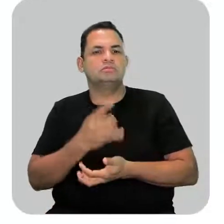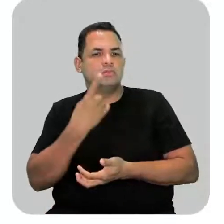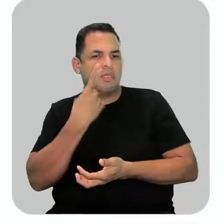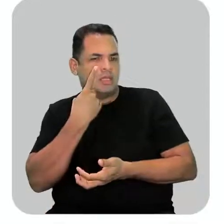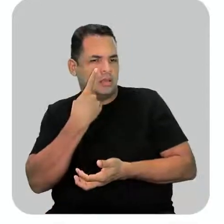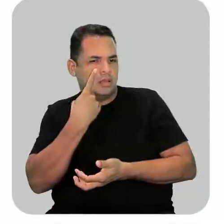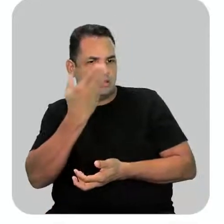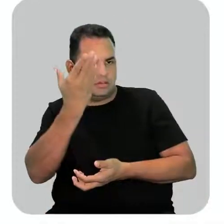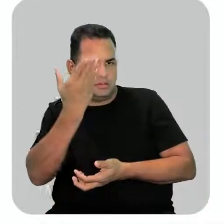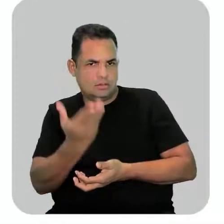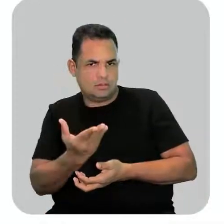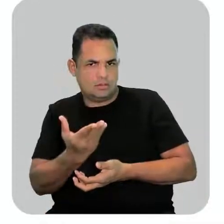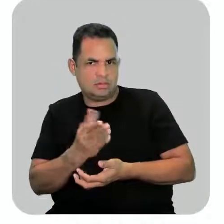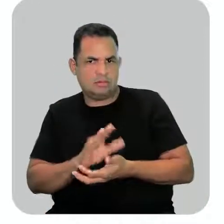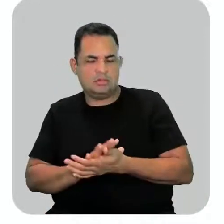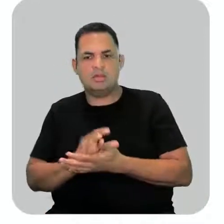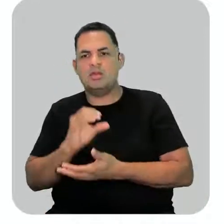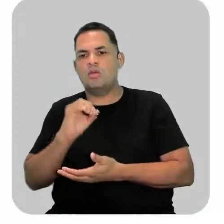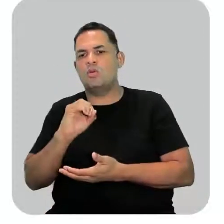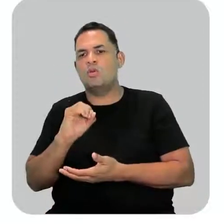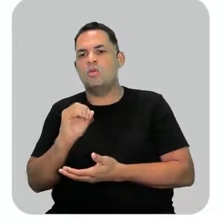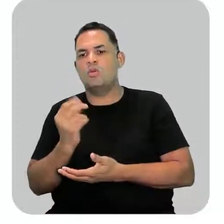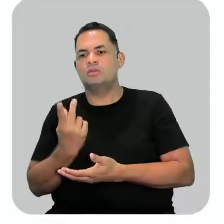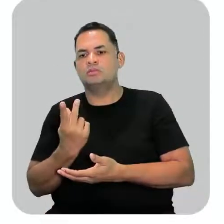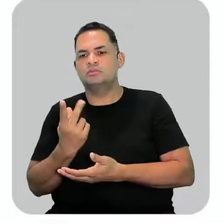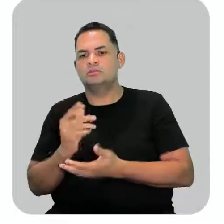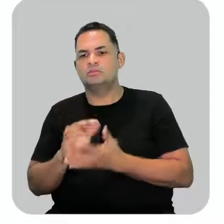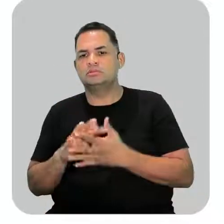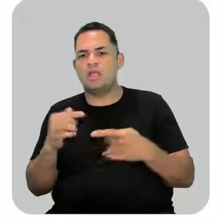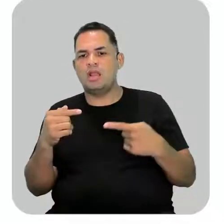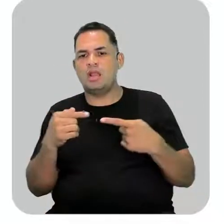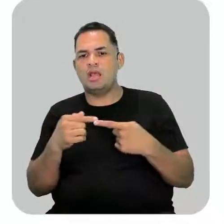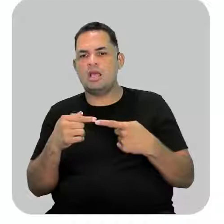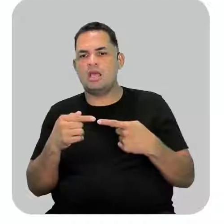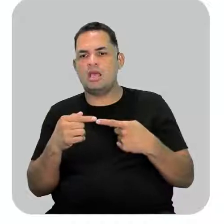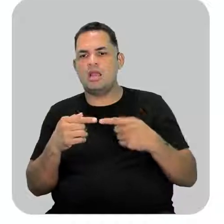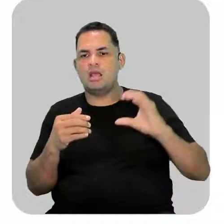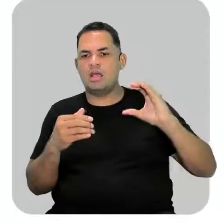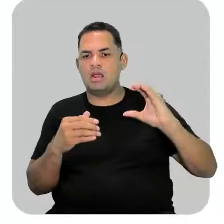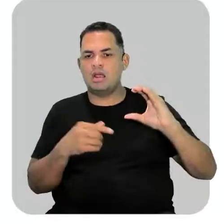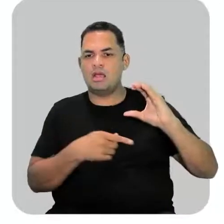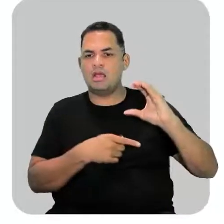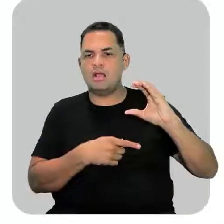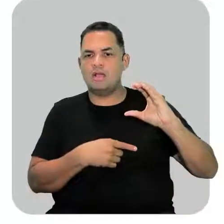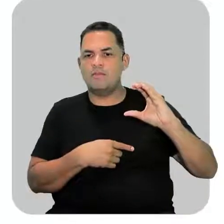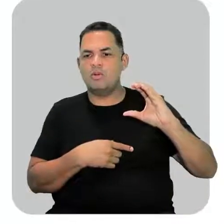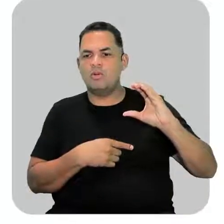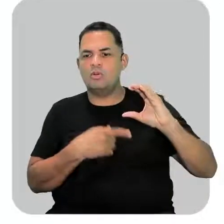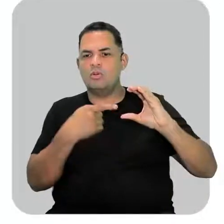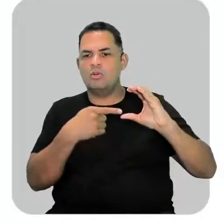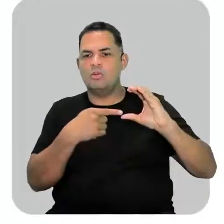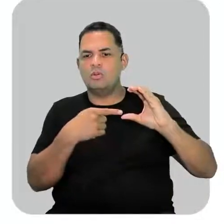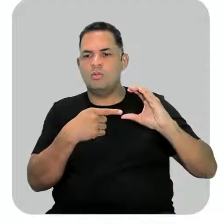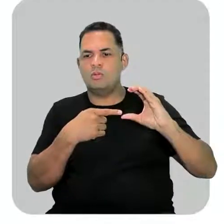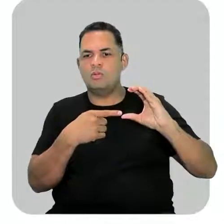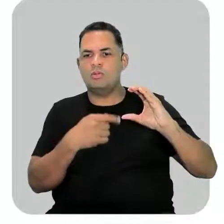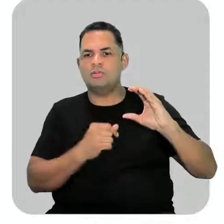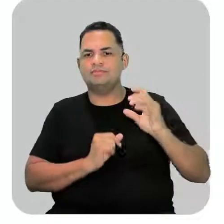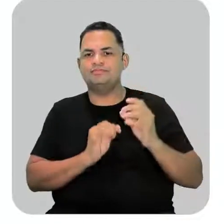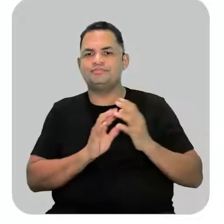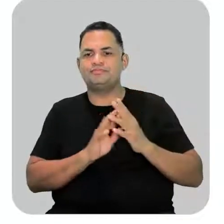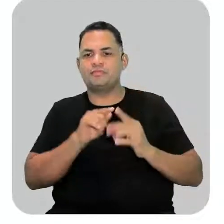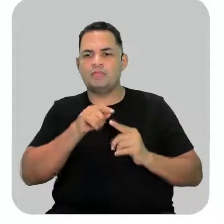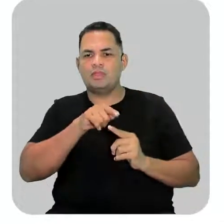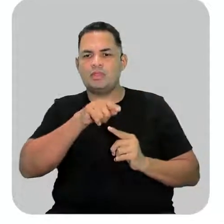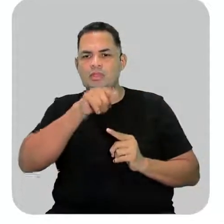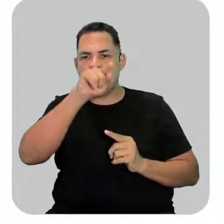Observe aqui que a minha hidroxila está ligada a este carbono, a ligação aqui. Esses traços que